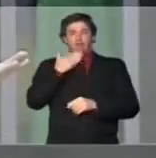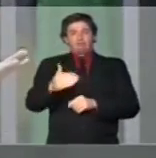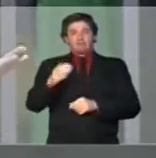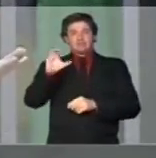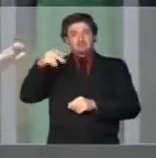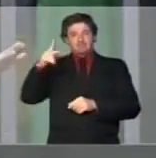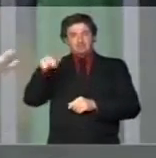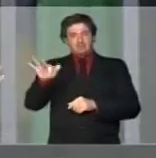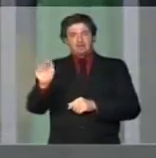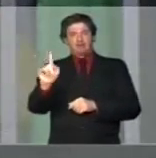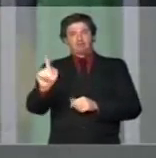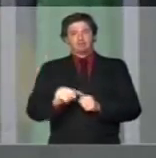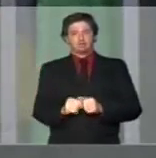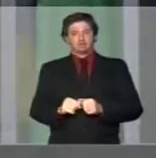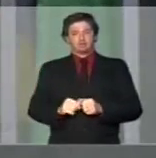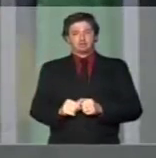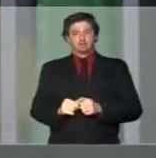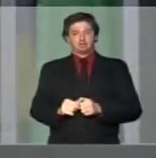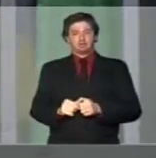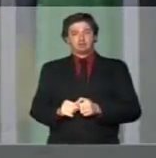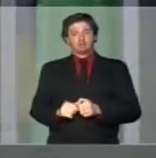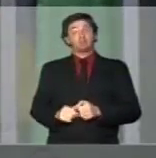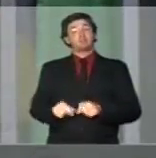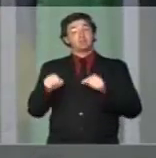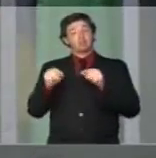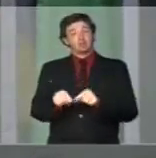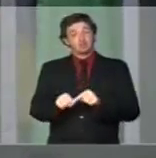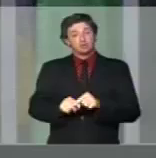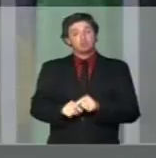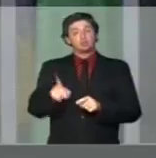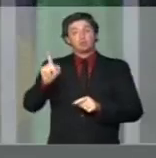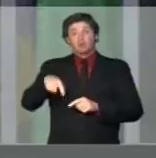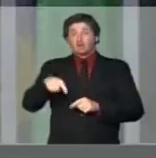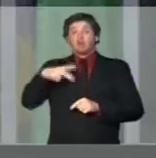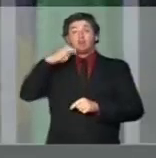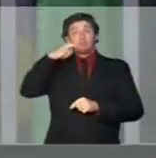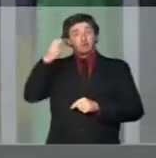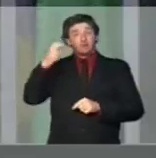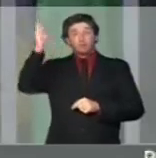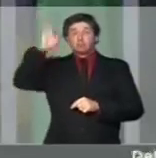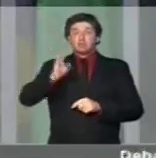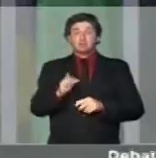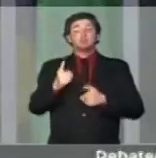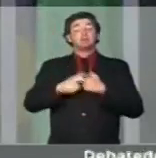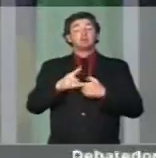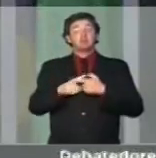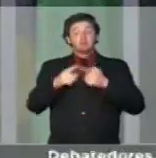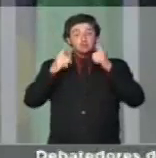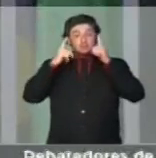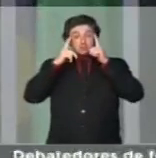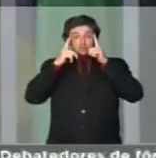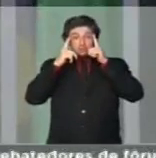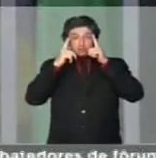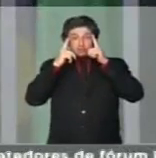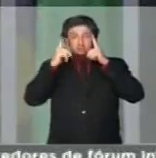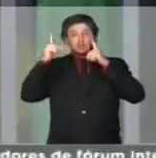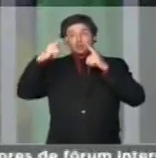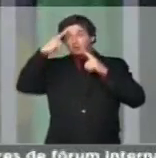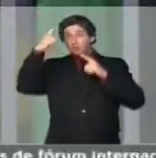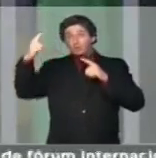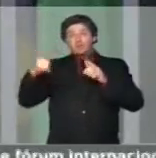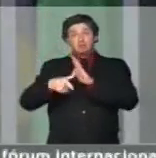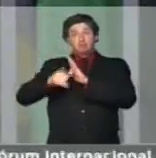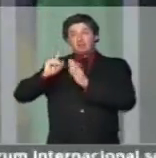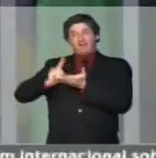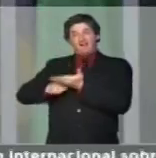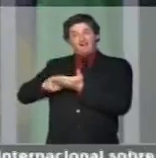de aprovar a CPMF. Isso é uma vergonha para o país. Por quê? Porque é um crime